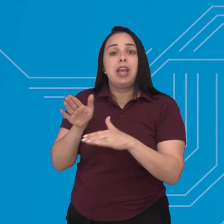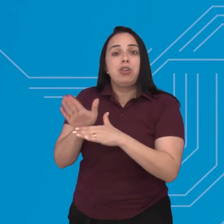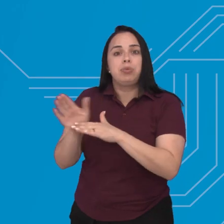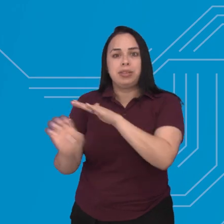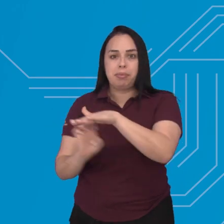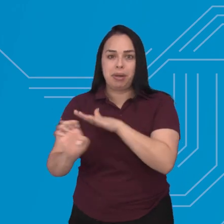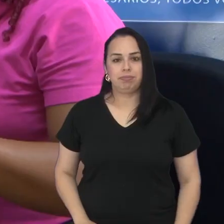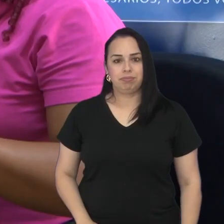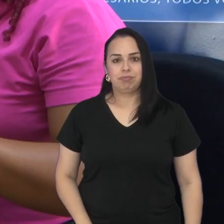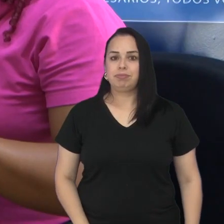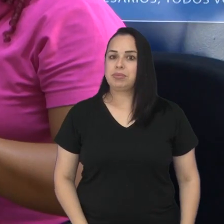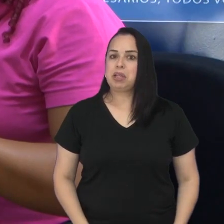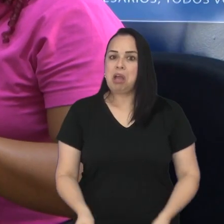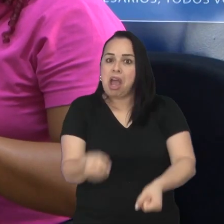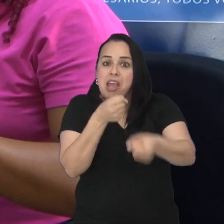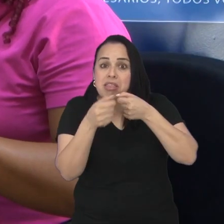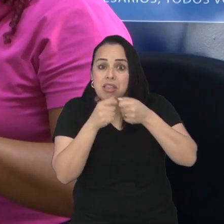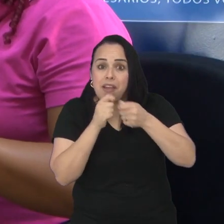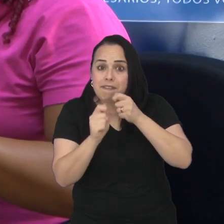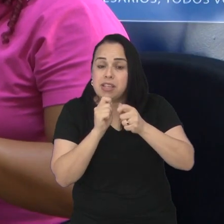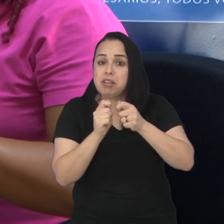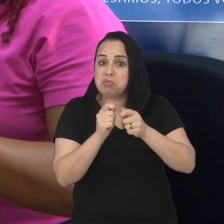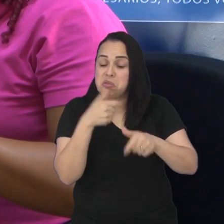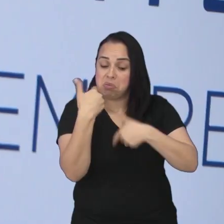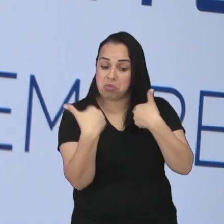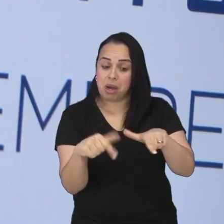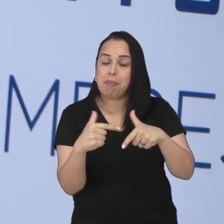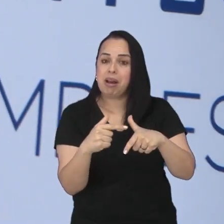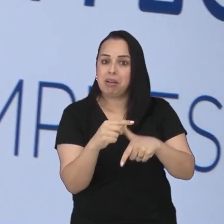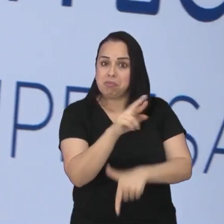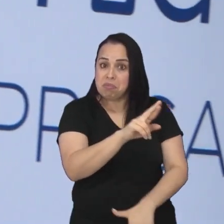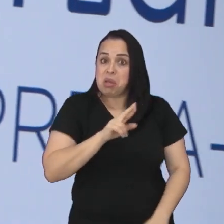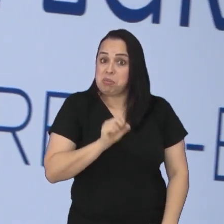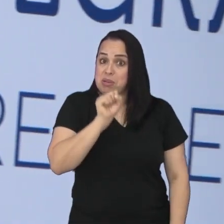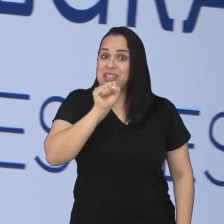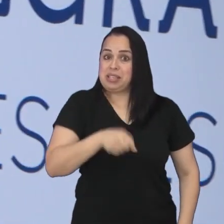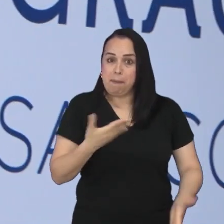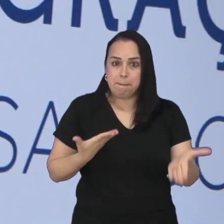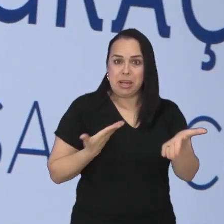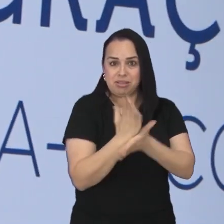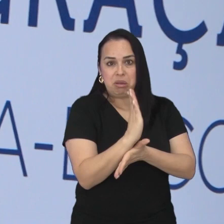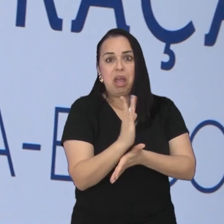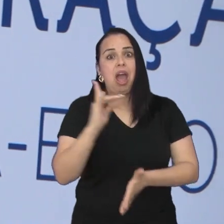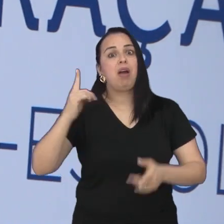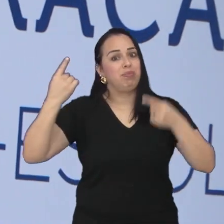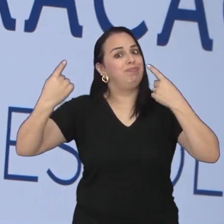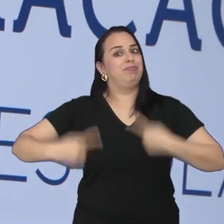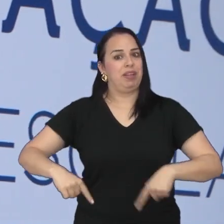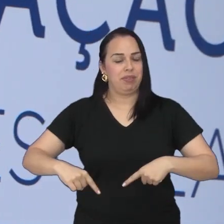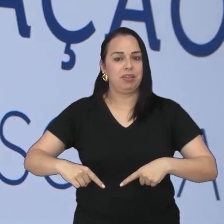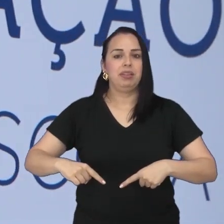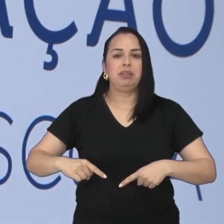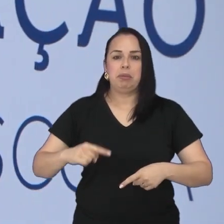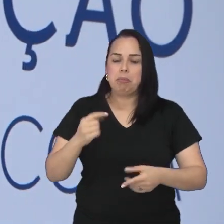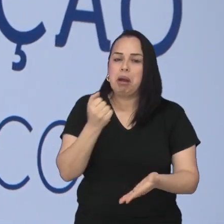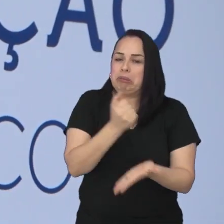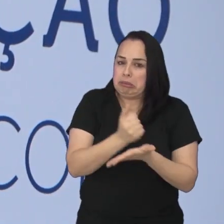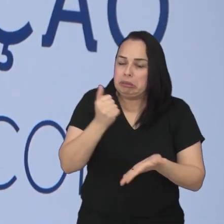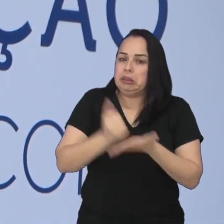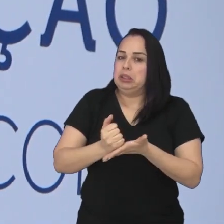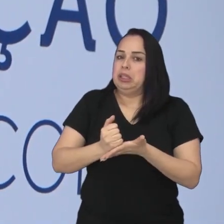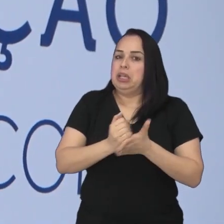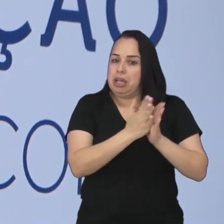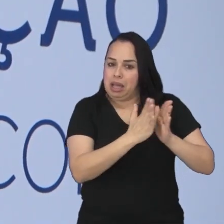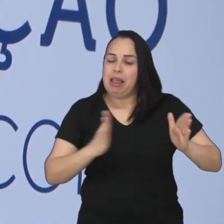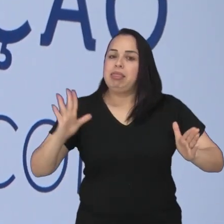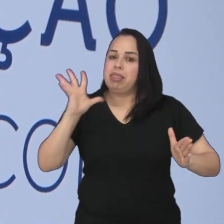quanto as empresas. Receber um sim em um processo seletivo pode ser um desafio para jovens na busca pelo primeiro emprego. O caminho até